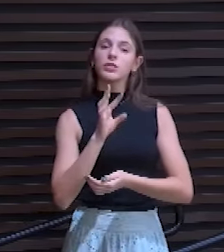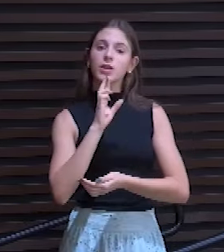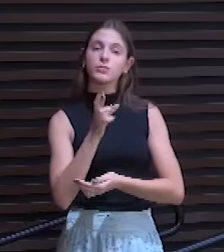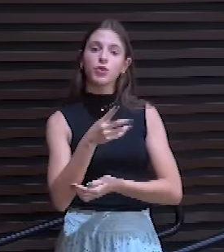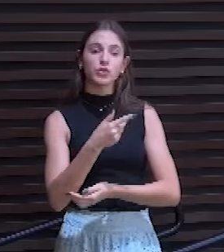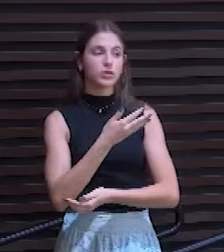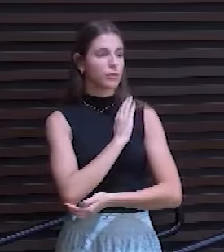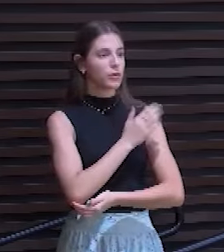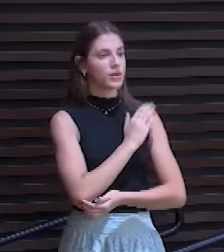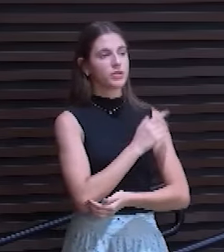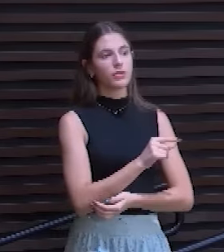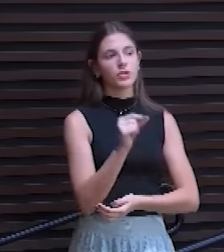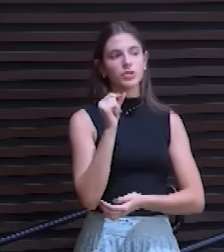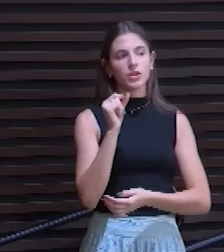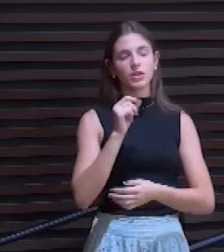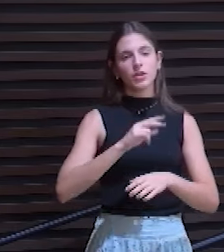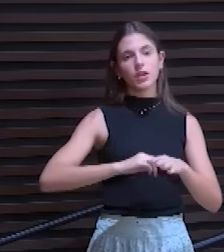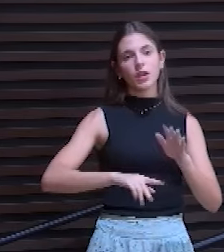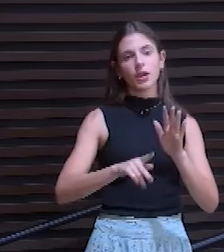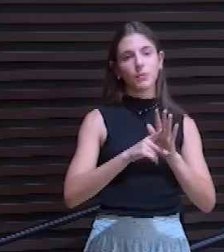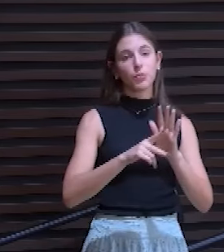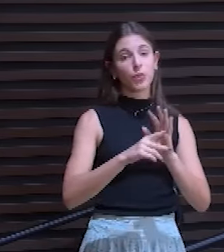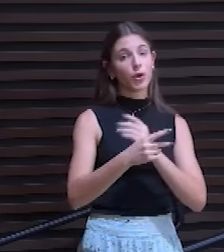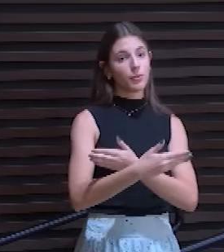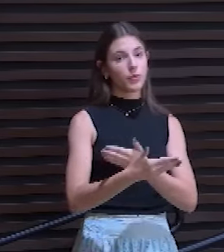De quem são seus filhos?